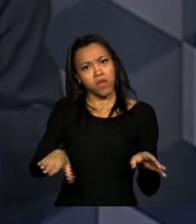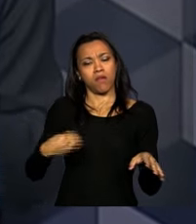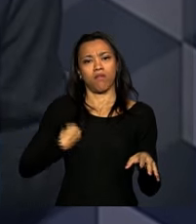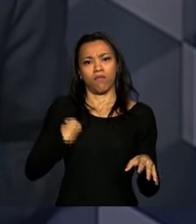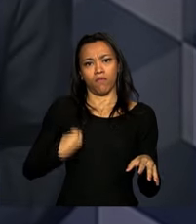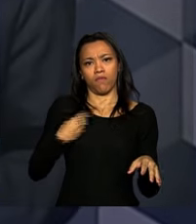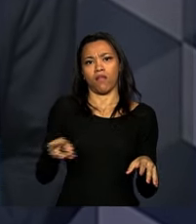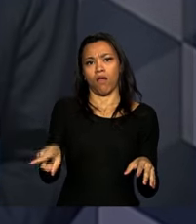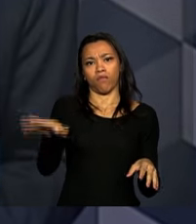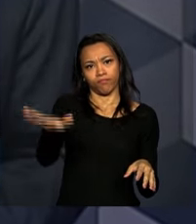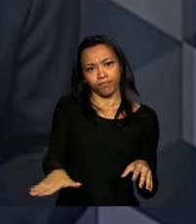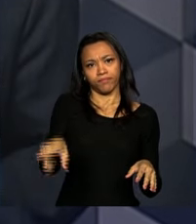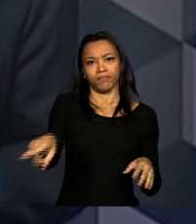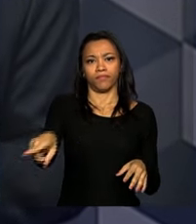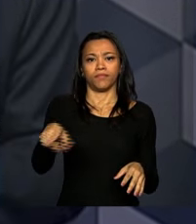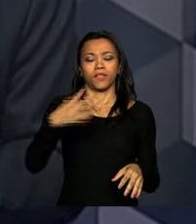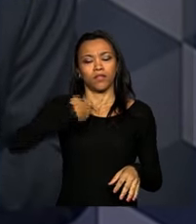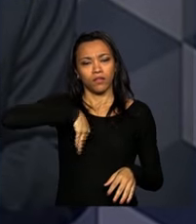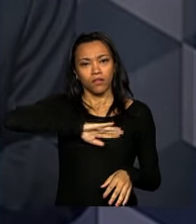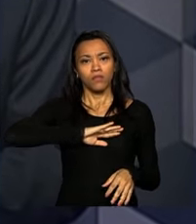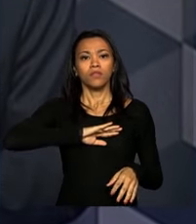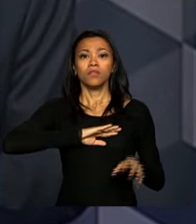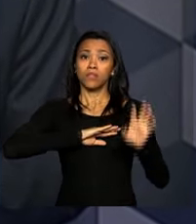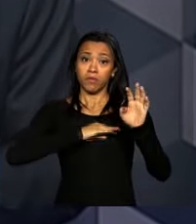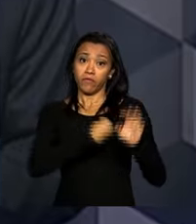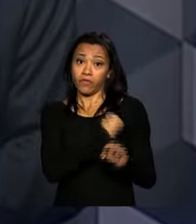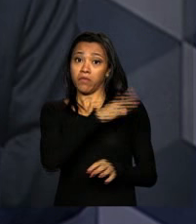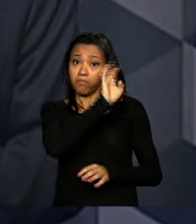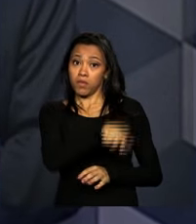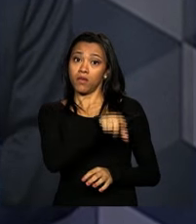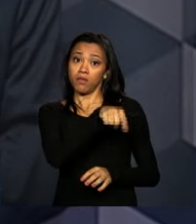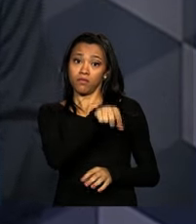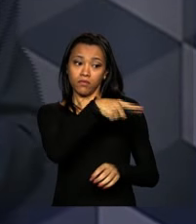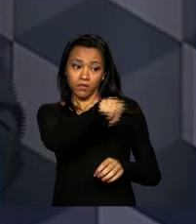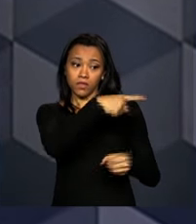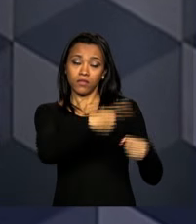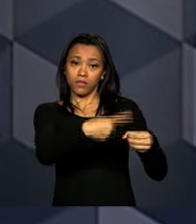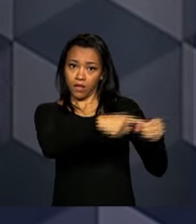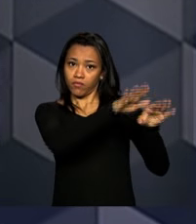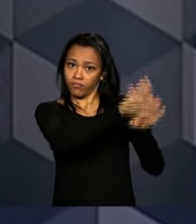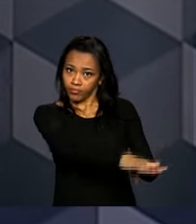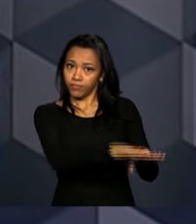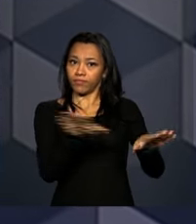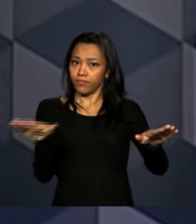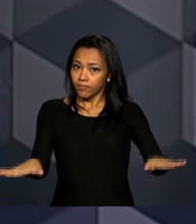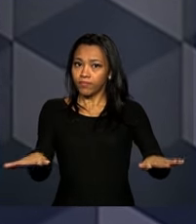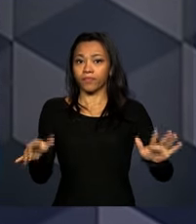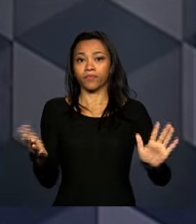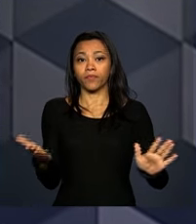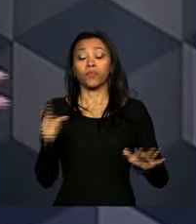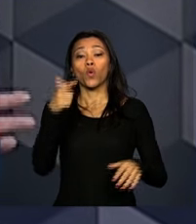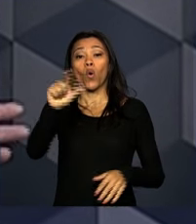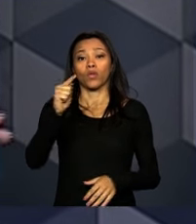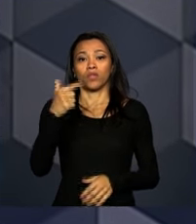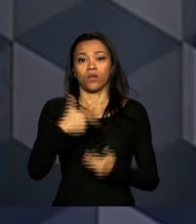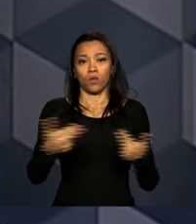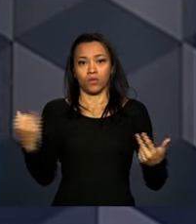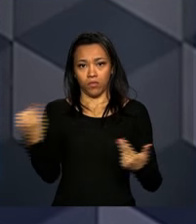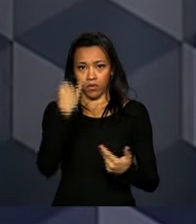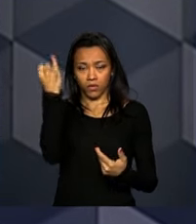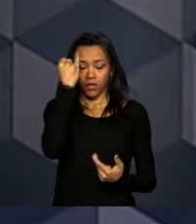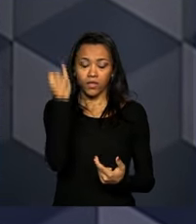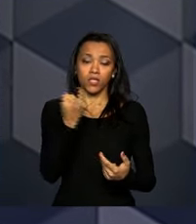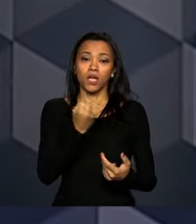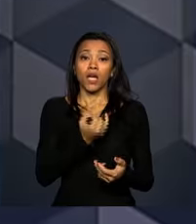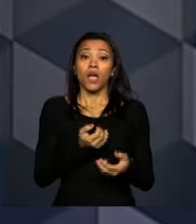razoável nas nossas cidades, né? E outro aspecto também importante, a produção de alimentos